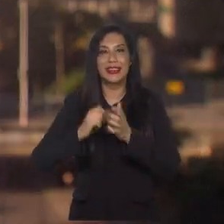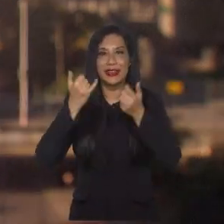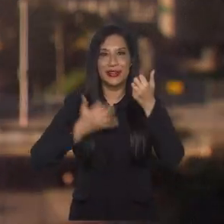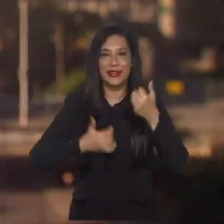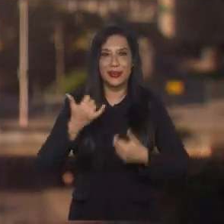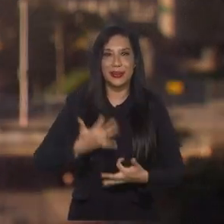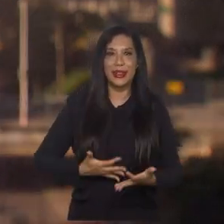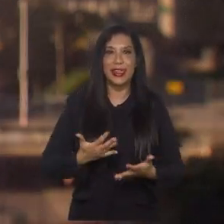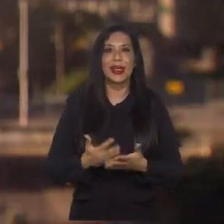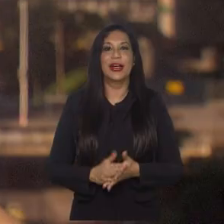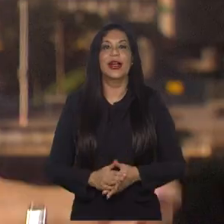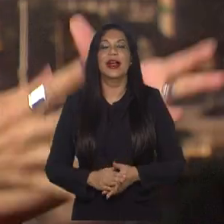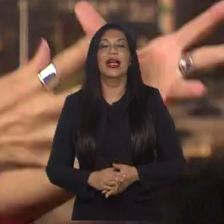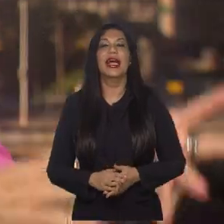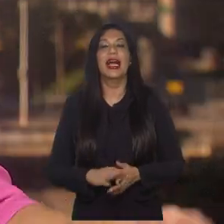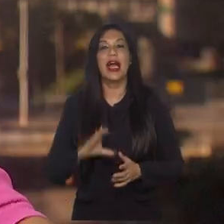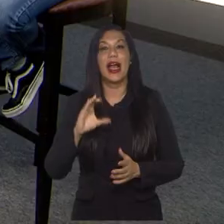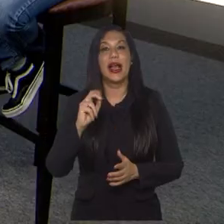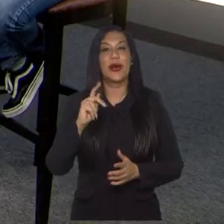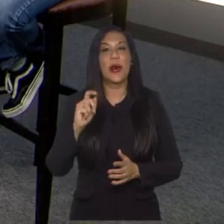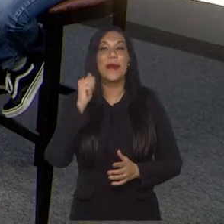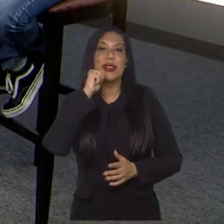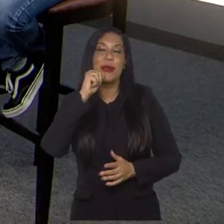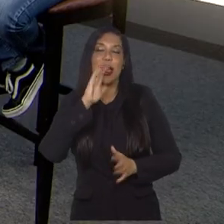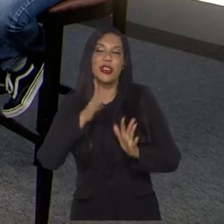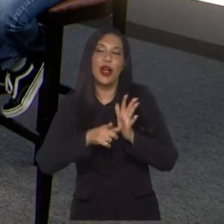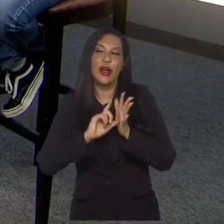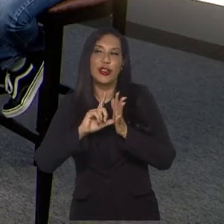outros Copa delas aqui...